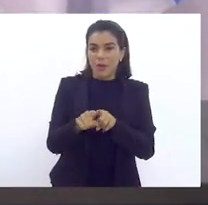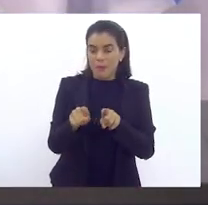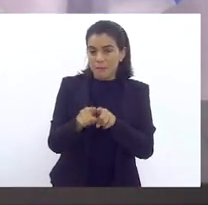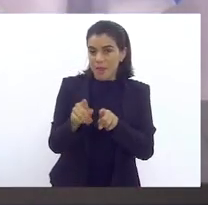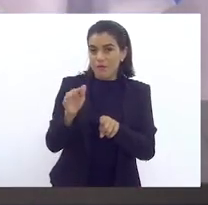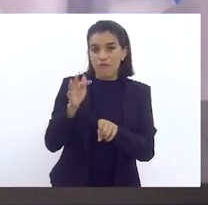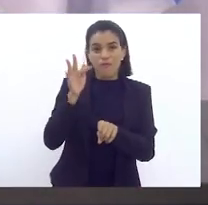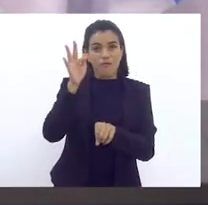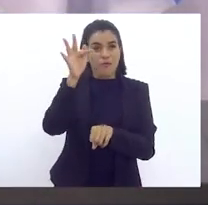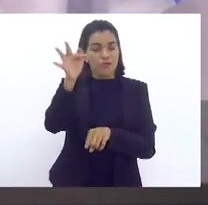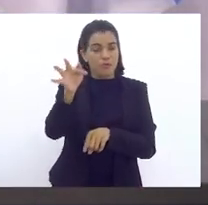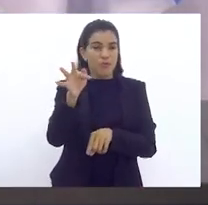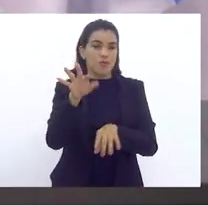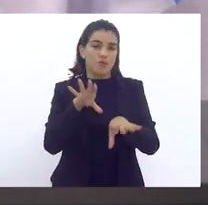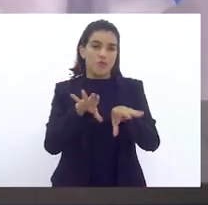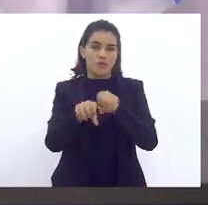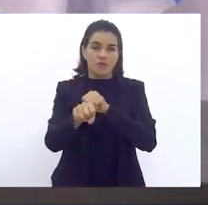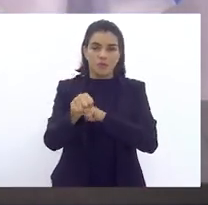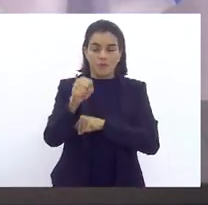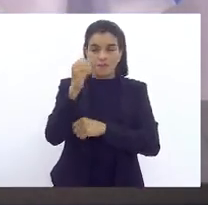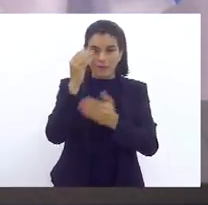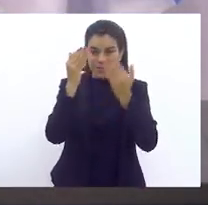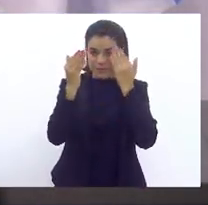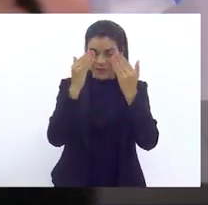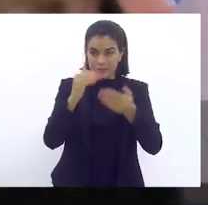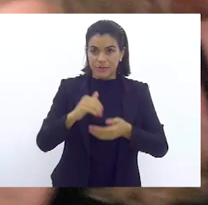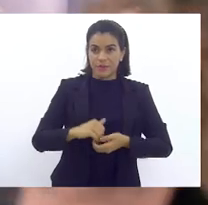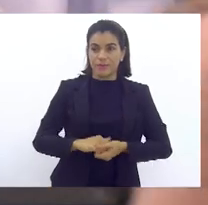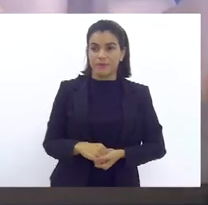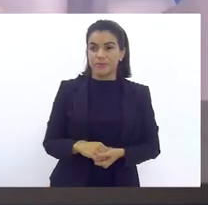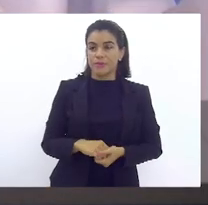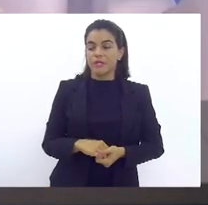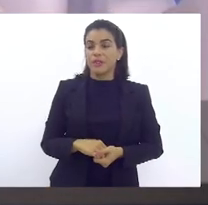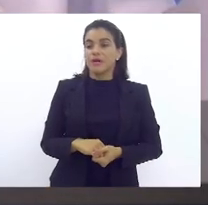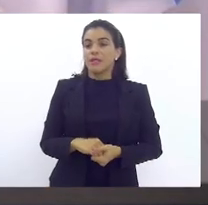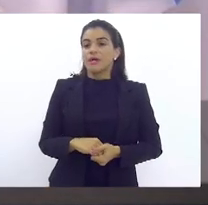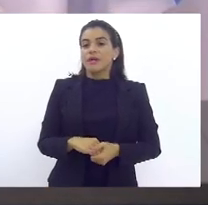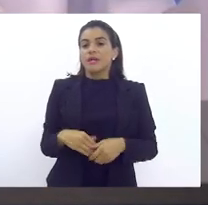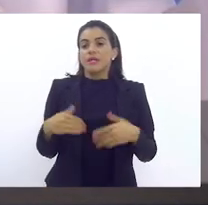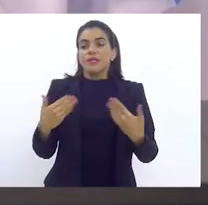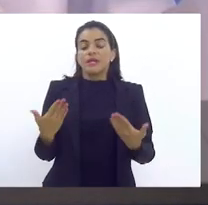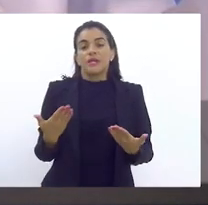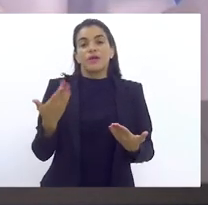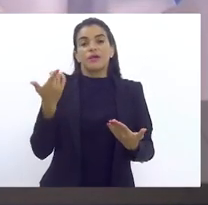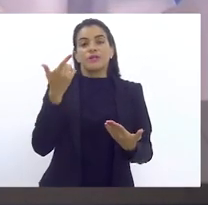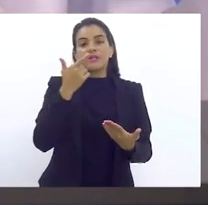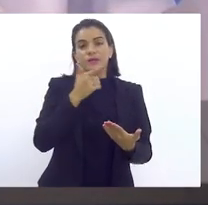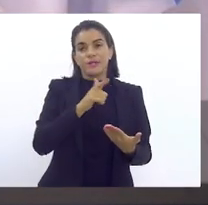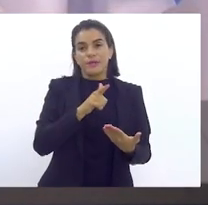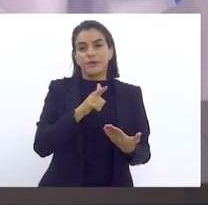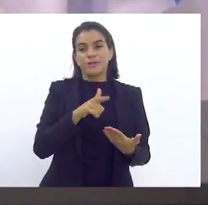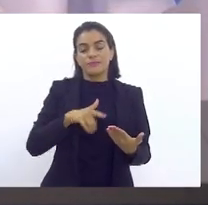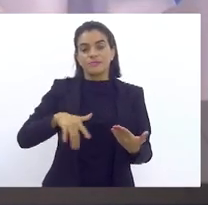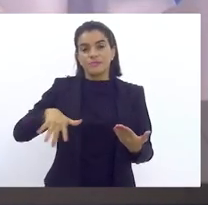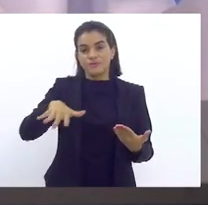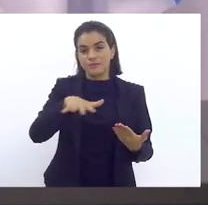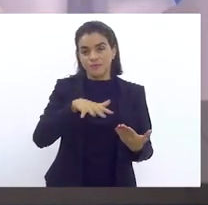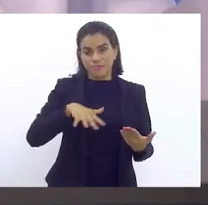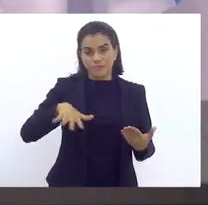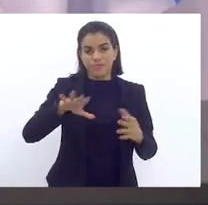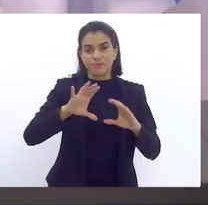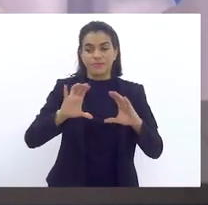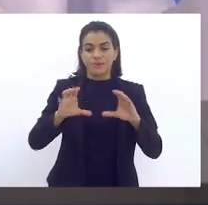Futuros psicólogos da nossa sociedade então estamos eh conseguimos aí no âmbito da